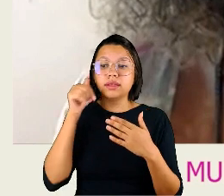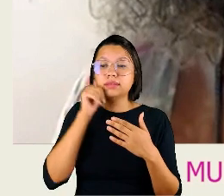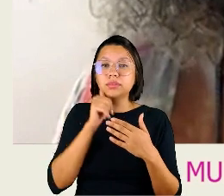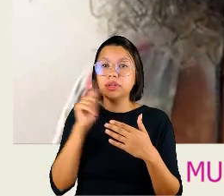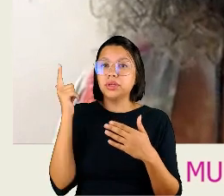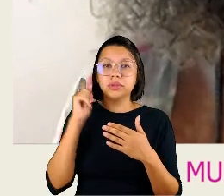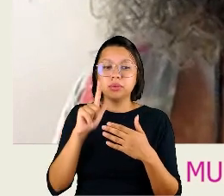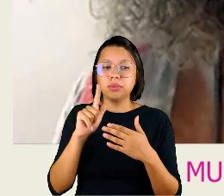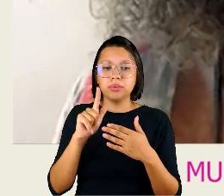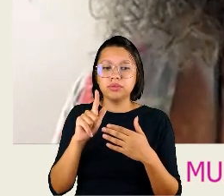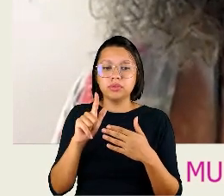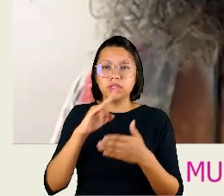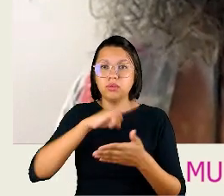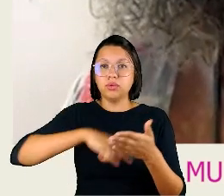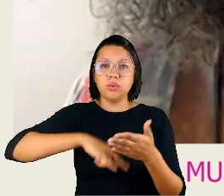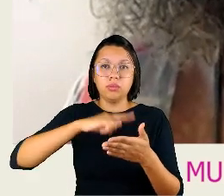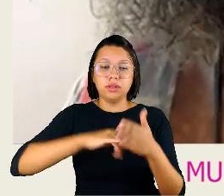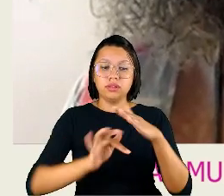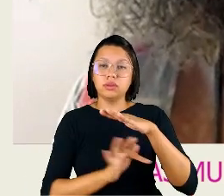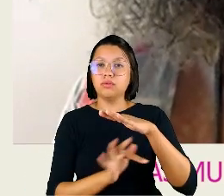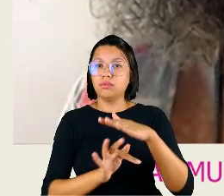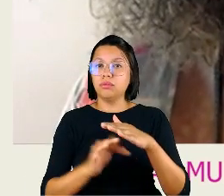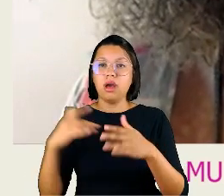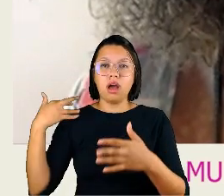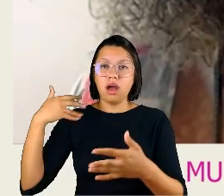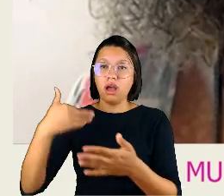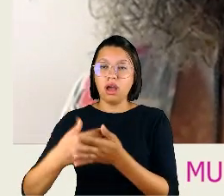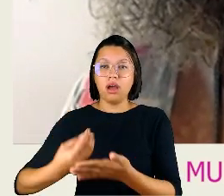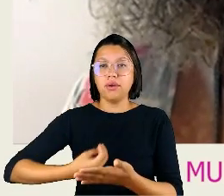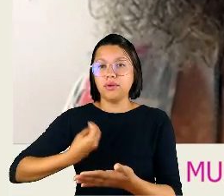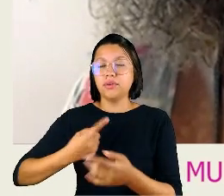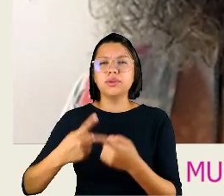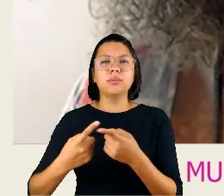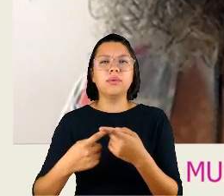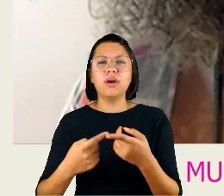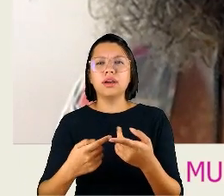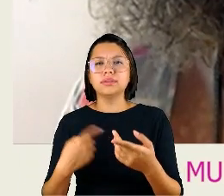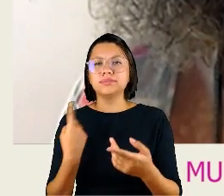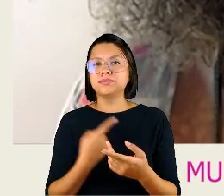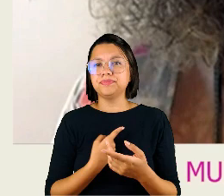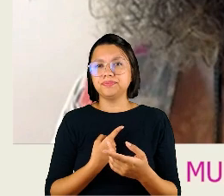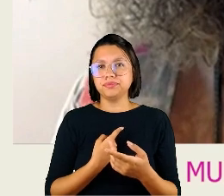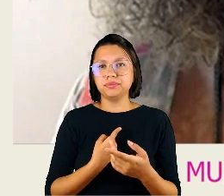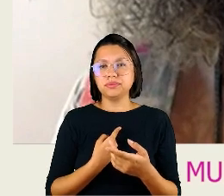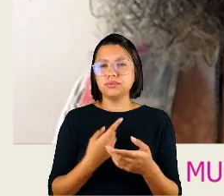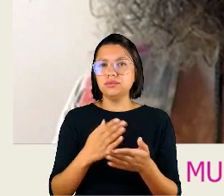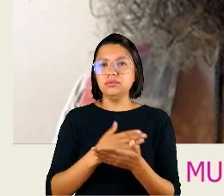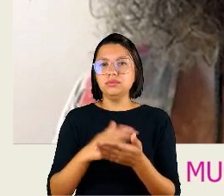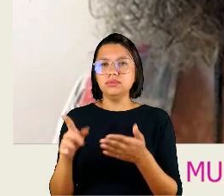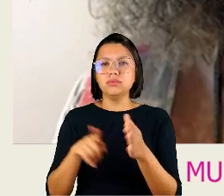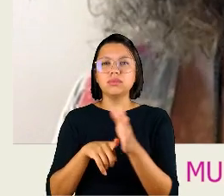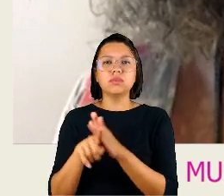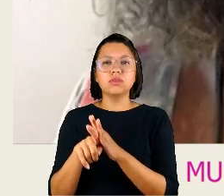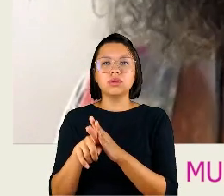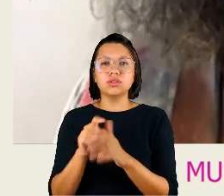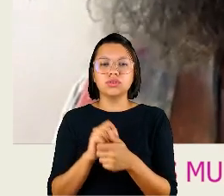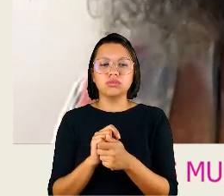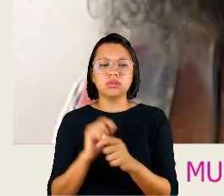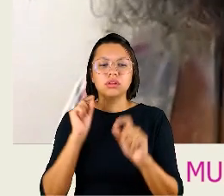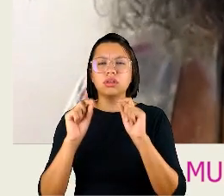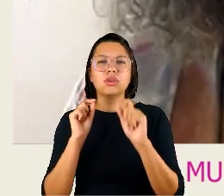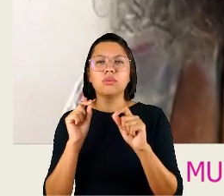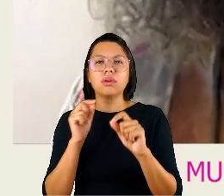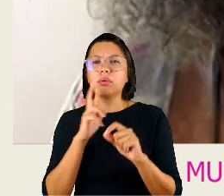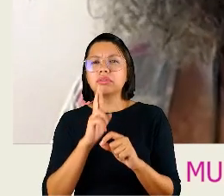conseguiu amealhar essa documentação formal ao longo da sua vida, porque a gente está passando a questionar o que é que sai, né? Qual o output,